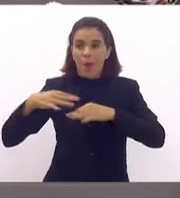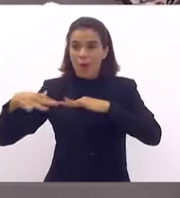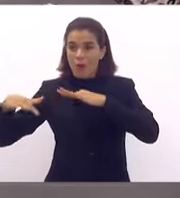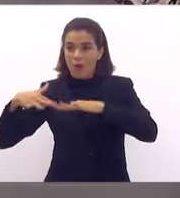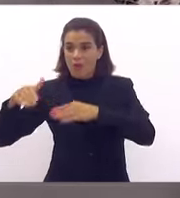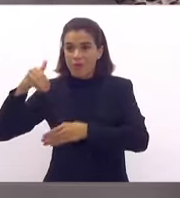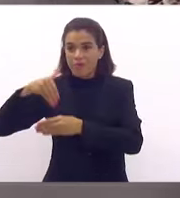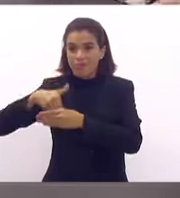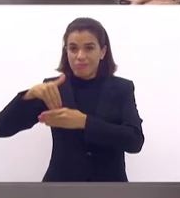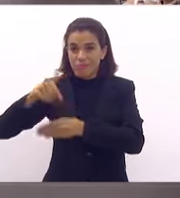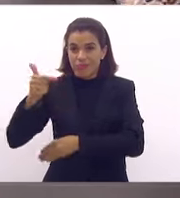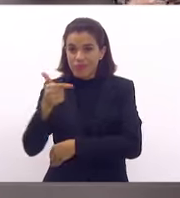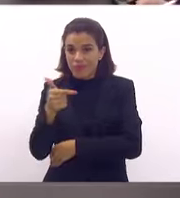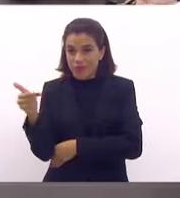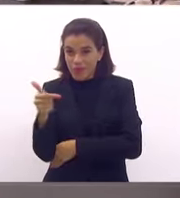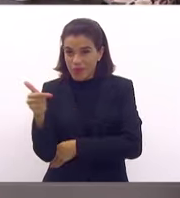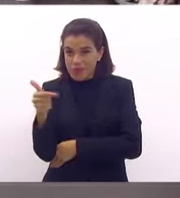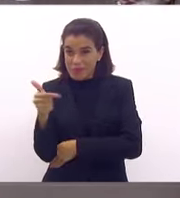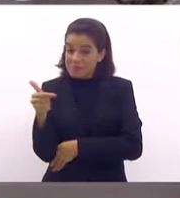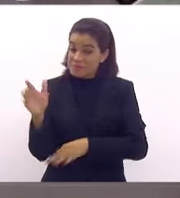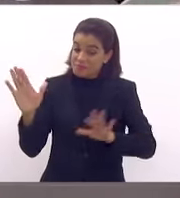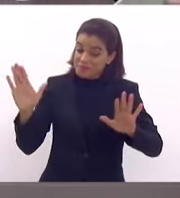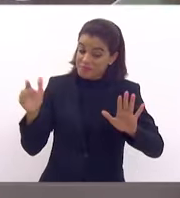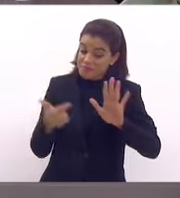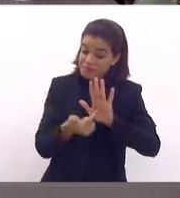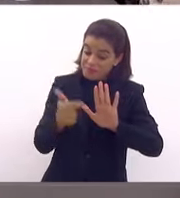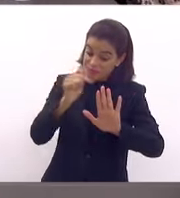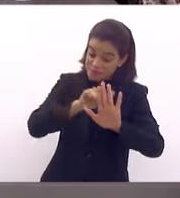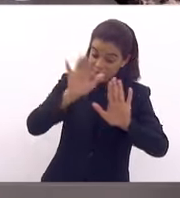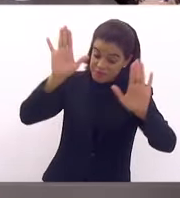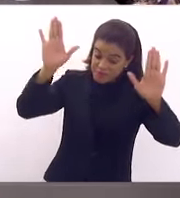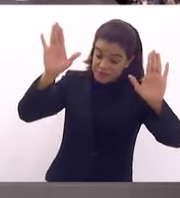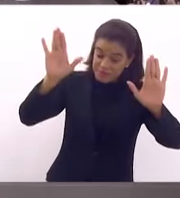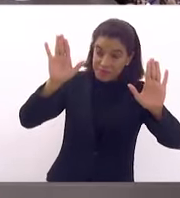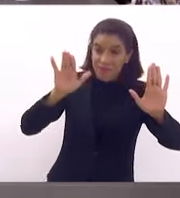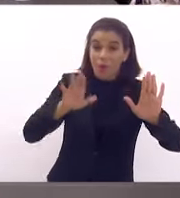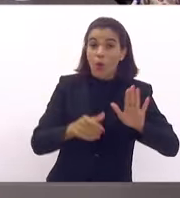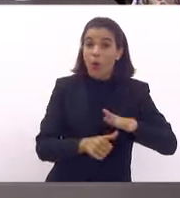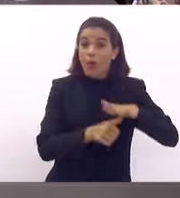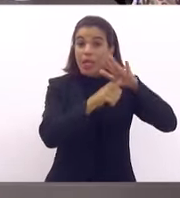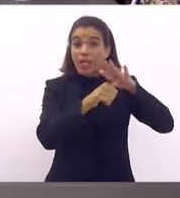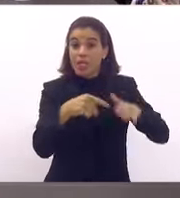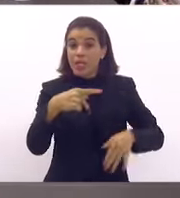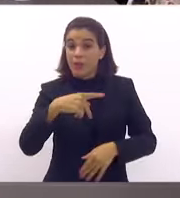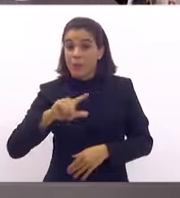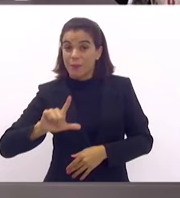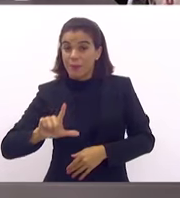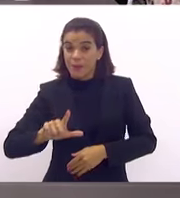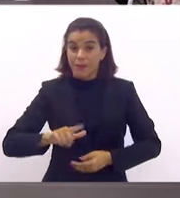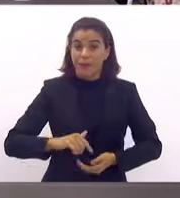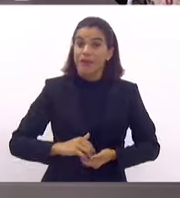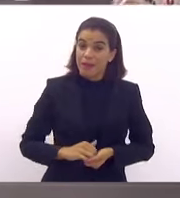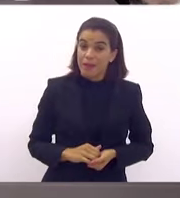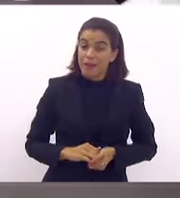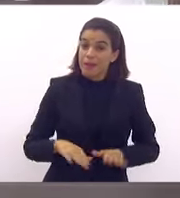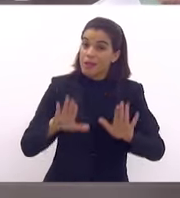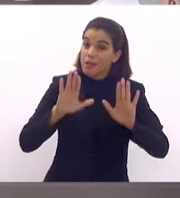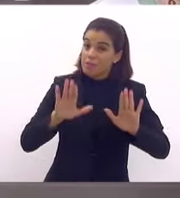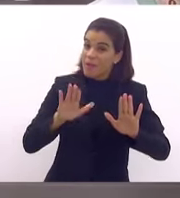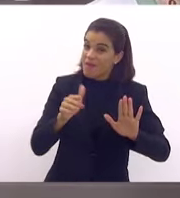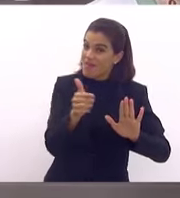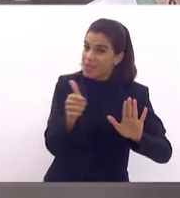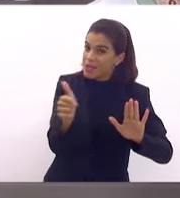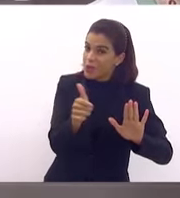do 22, aproveitando a presença do líder do PL na Câmara Municipal aqui, mas 22